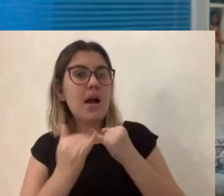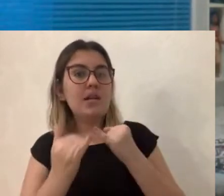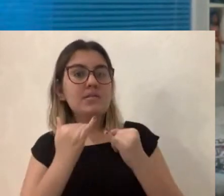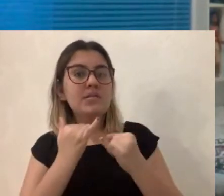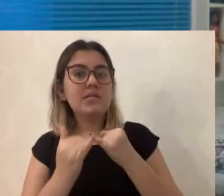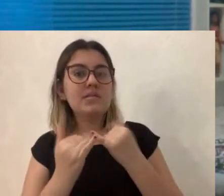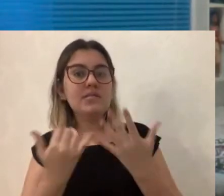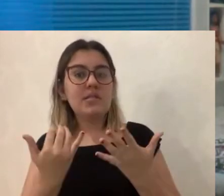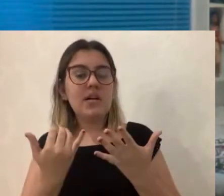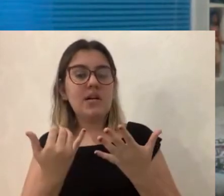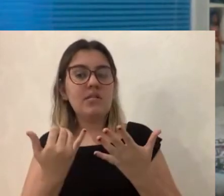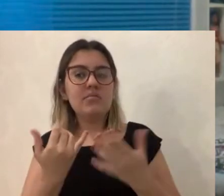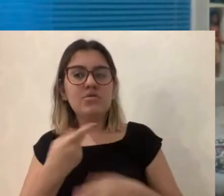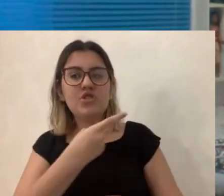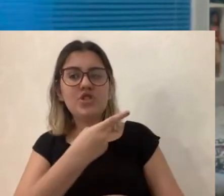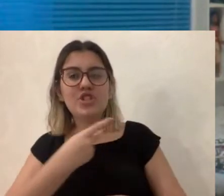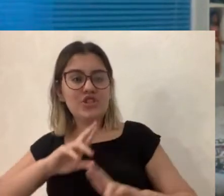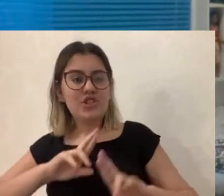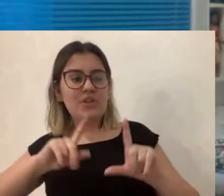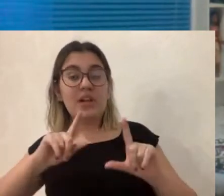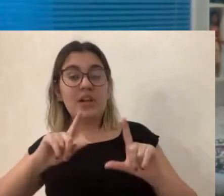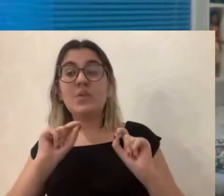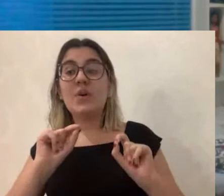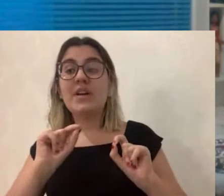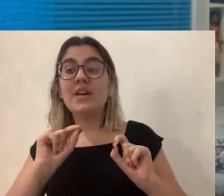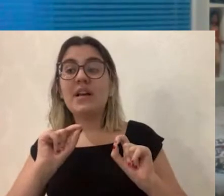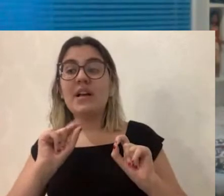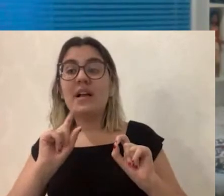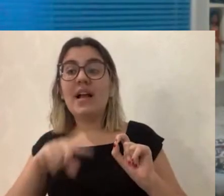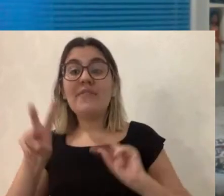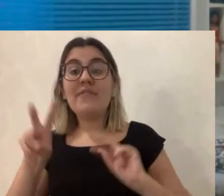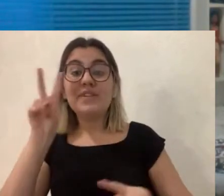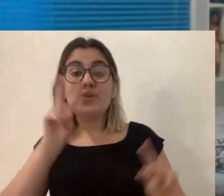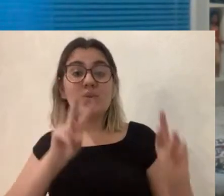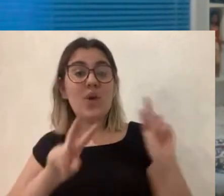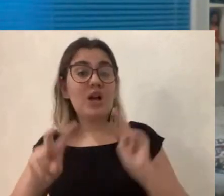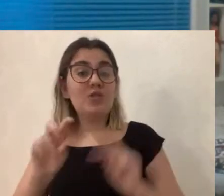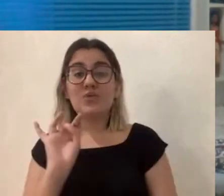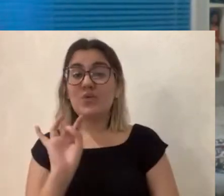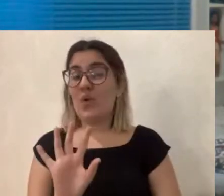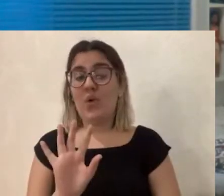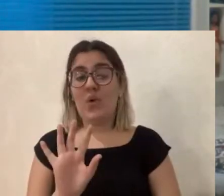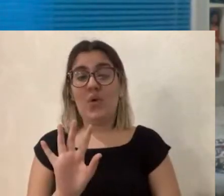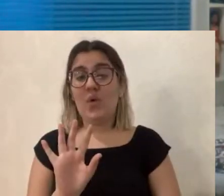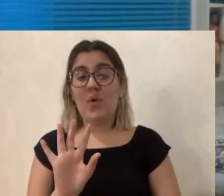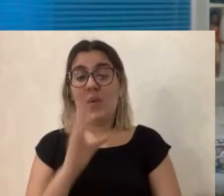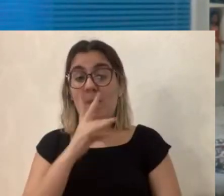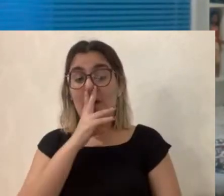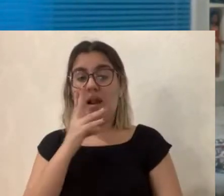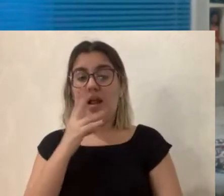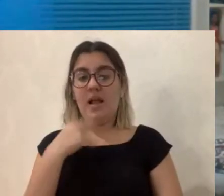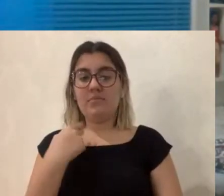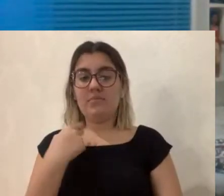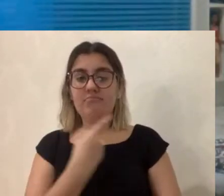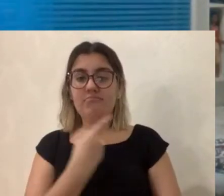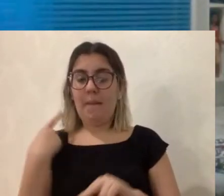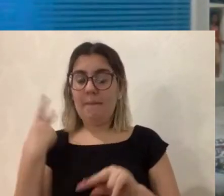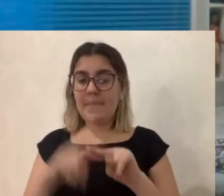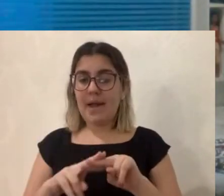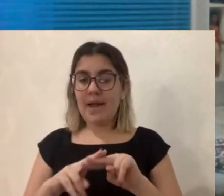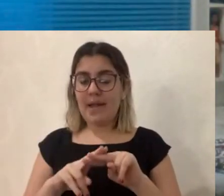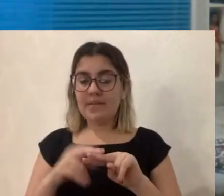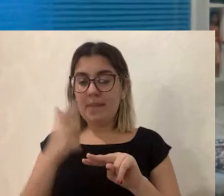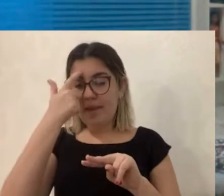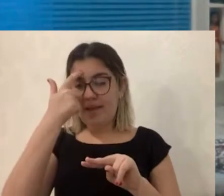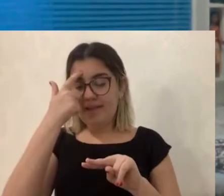são visuais, pura e simplesmente. E que aquilo, até aquele momento, aprisionava essas duas personagens. Não estou dando spoiler nenhum, tá? Isso aqui é